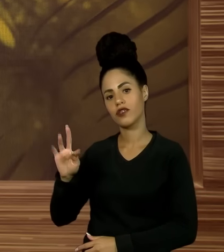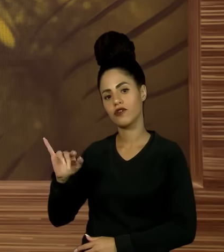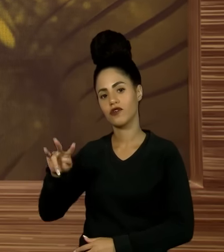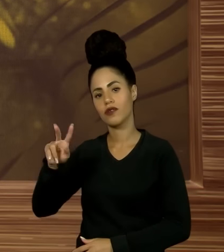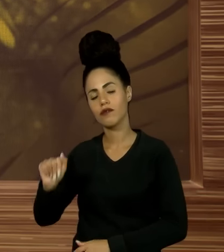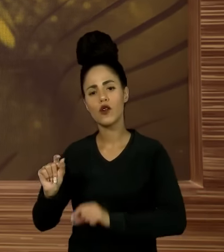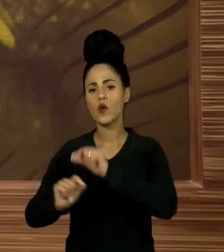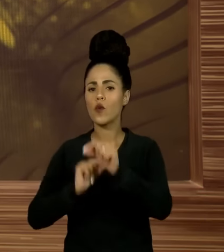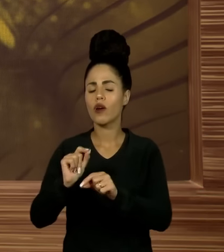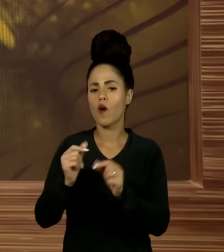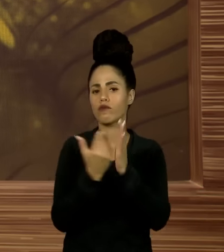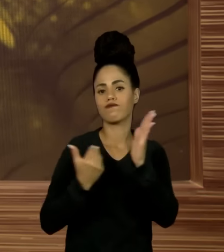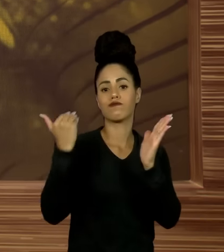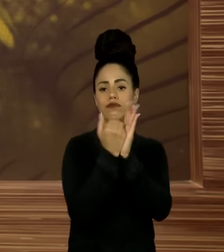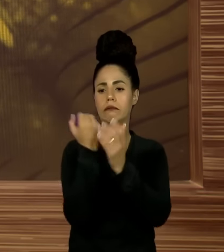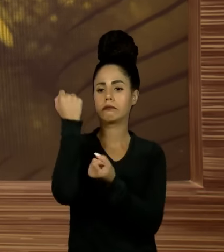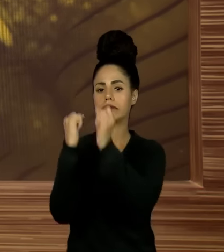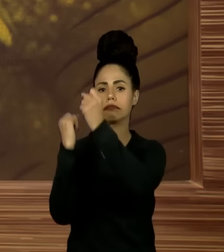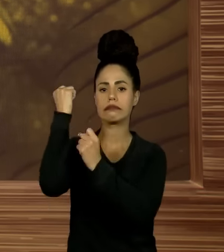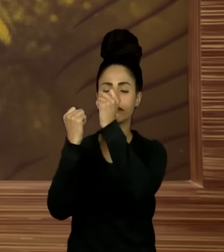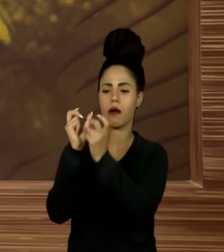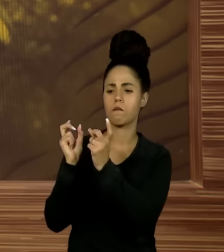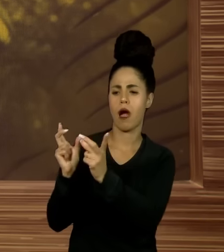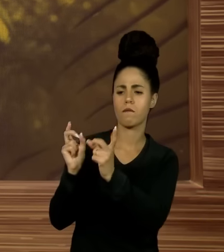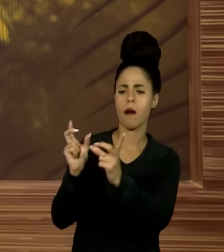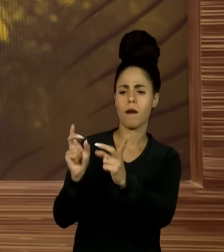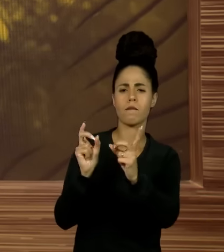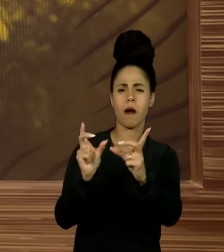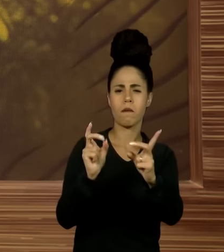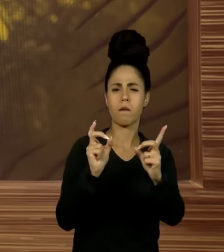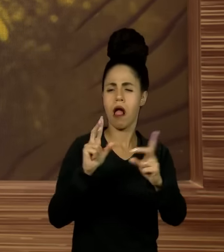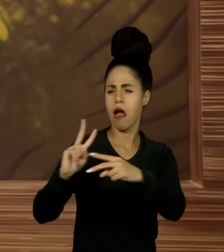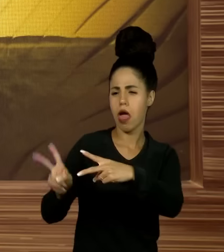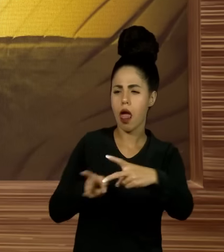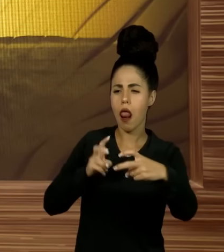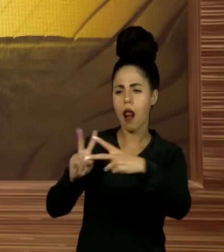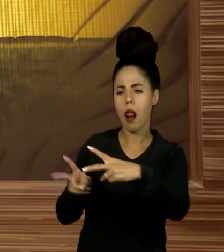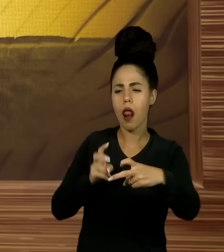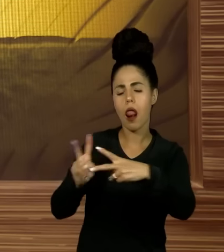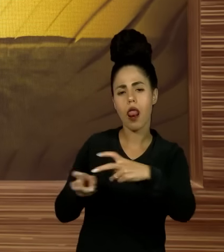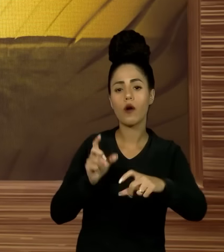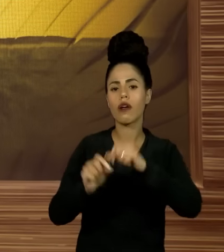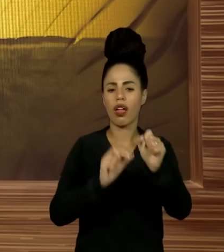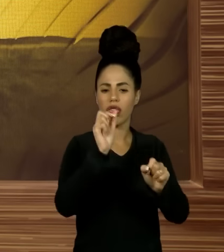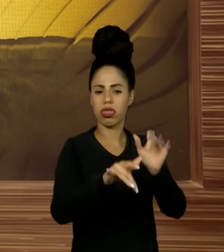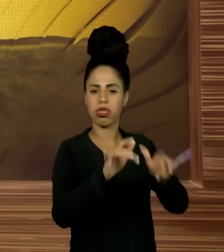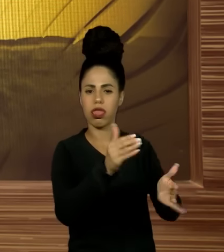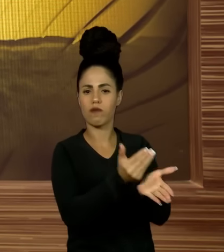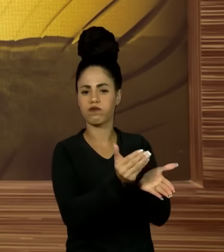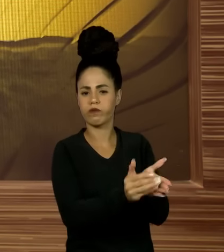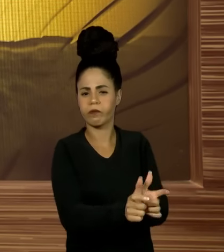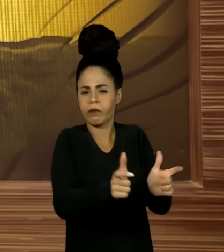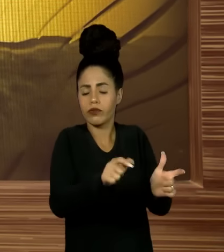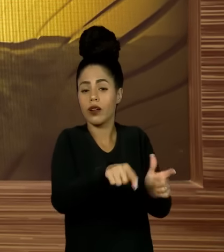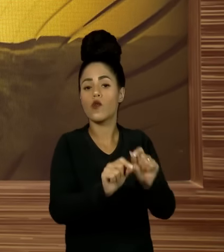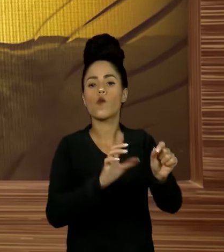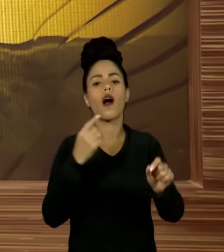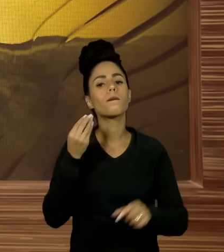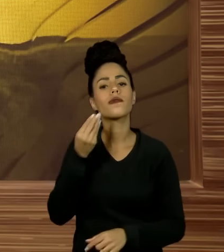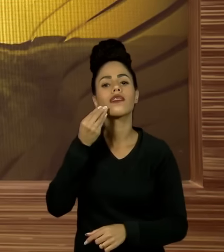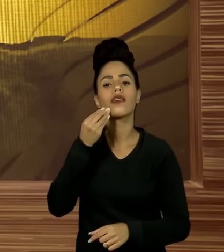excesso de consumo de uma indústria que, ao vender mais e mais, acaba lotando os aterros sanitários. O reaproveitamento